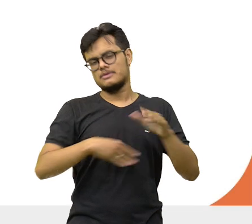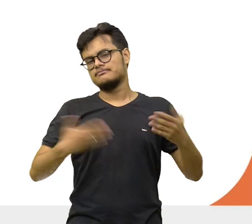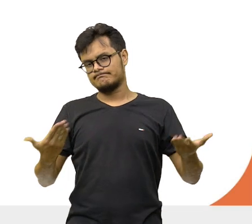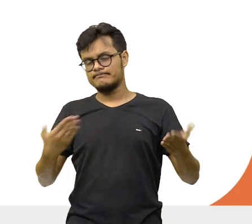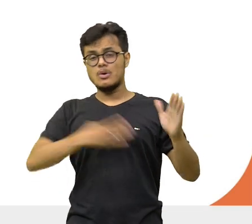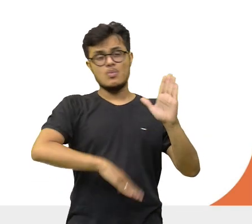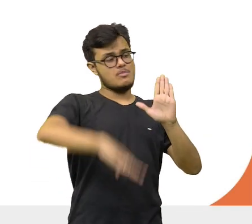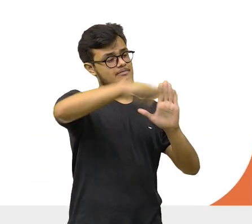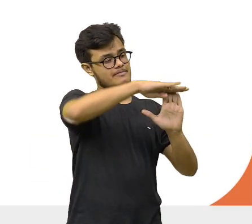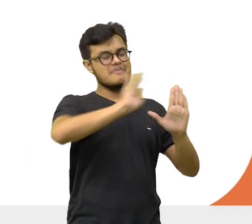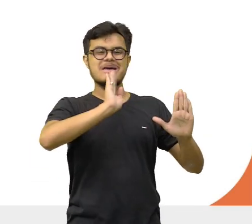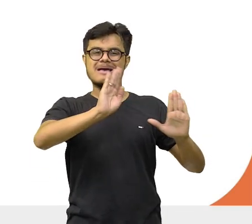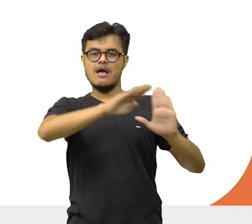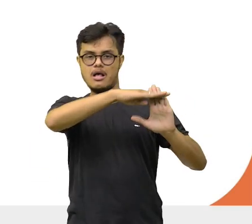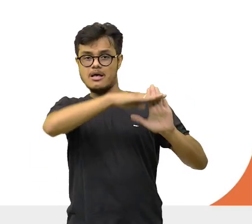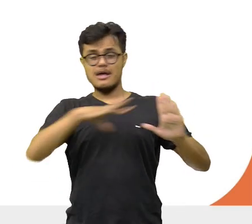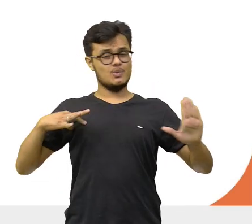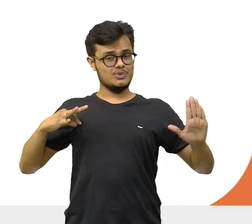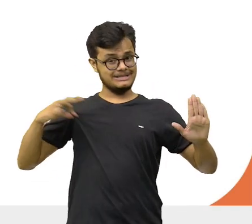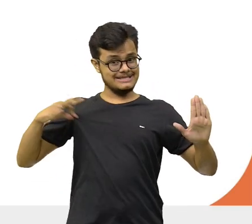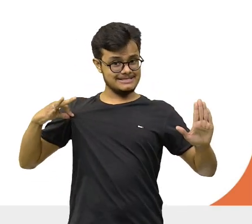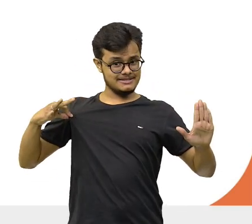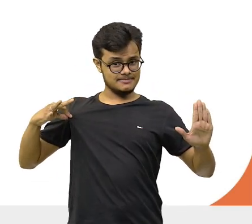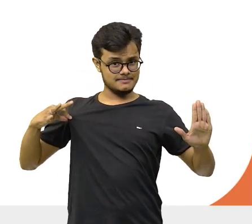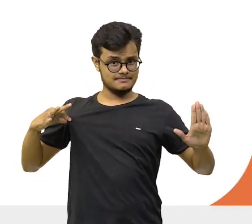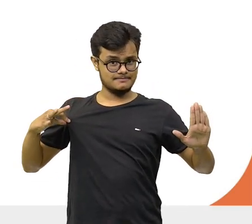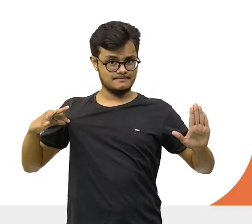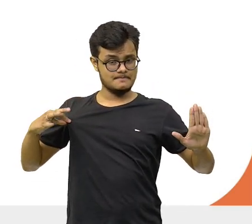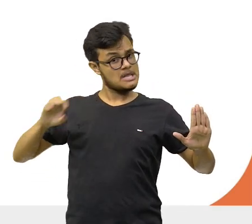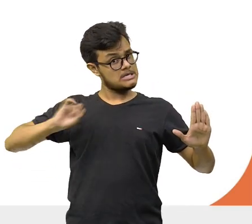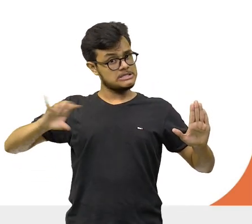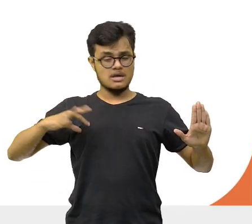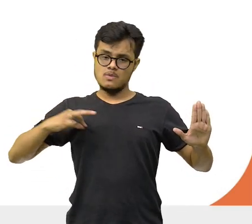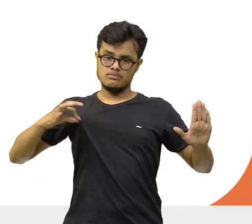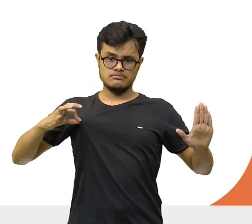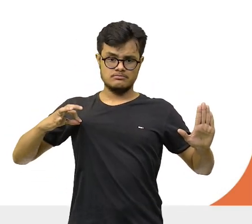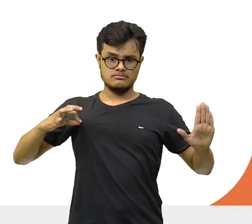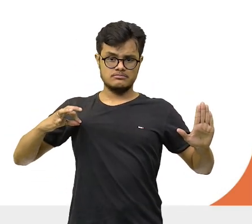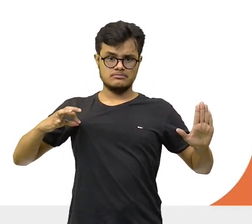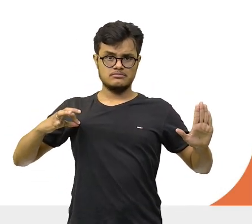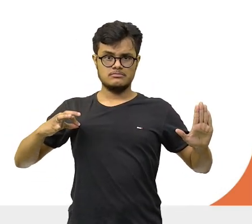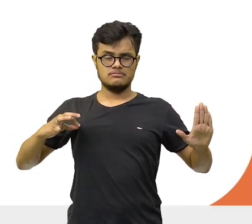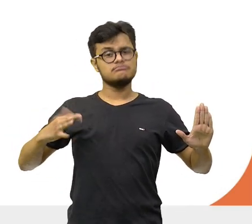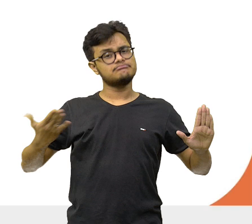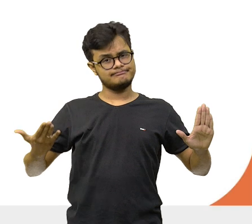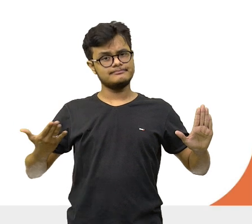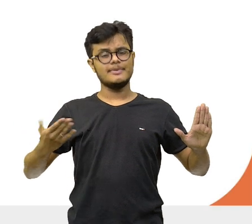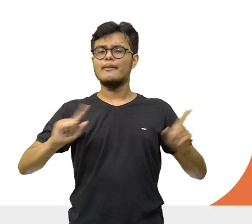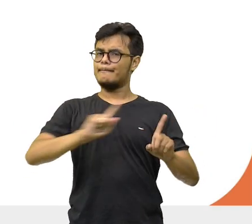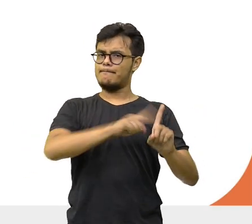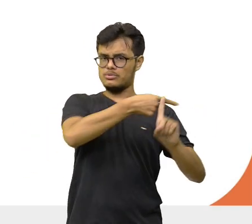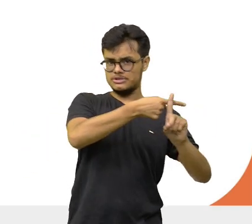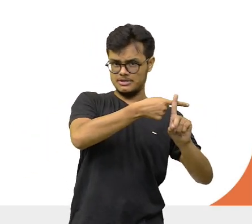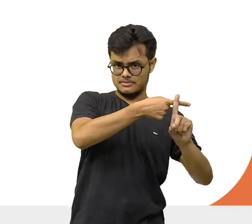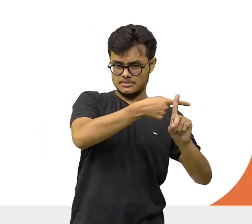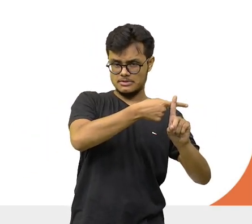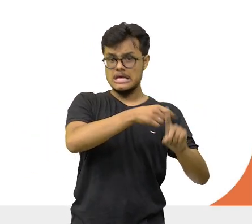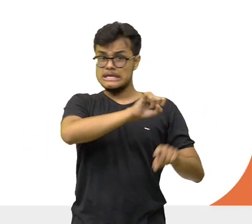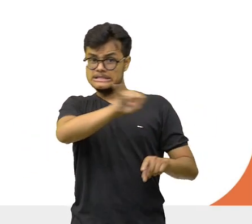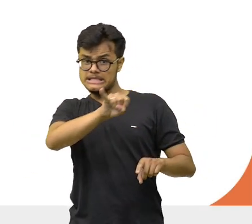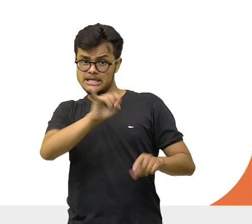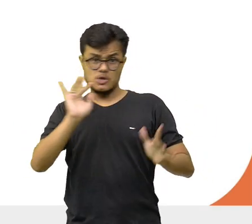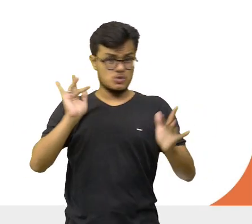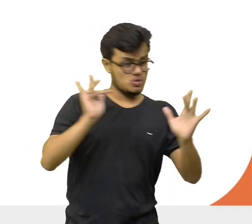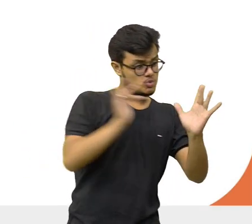para nós. Como ela estava com a blusa de lã e ela foi tocar na maçaneta, ela estava positiva. No momento que ela